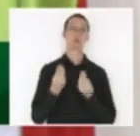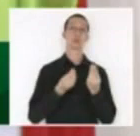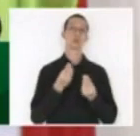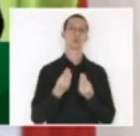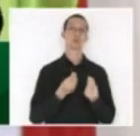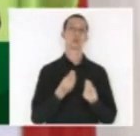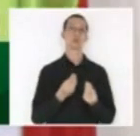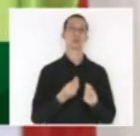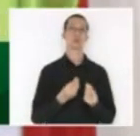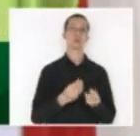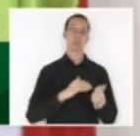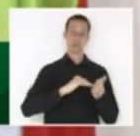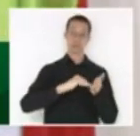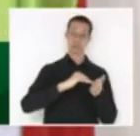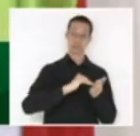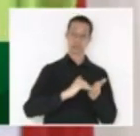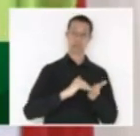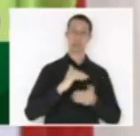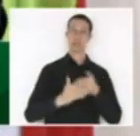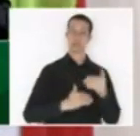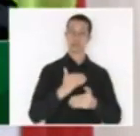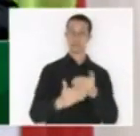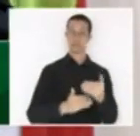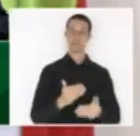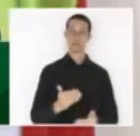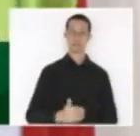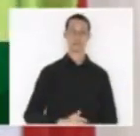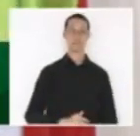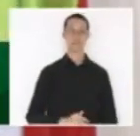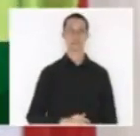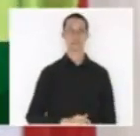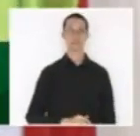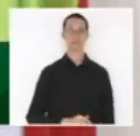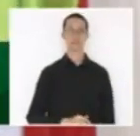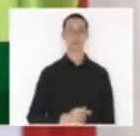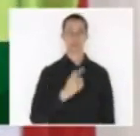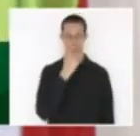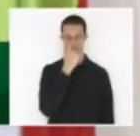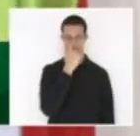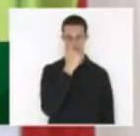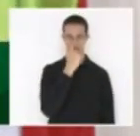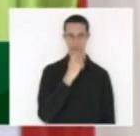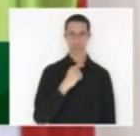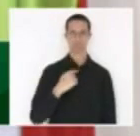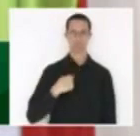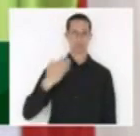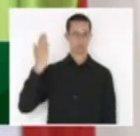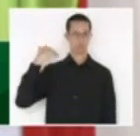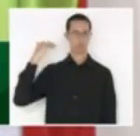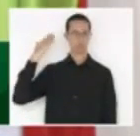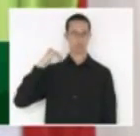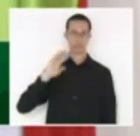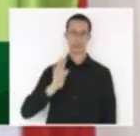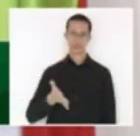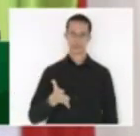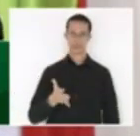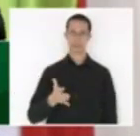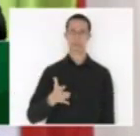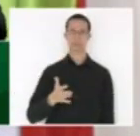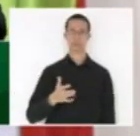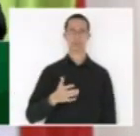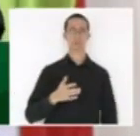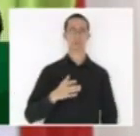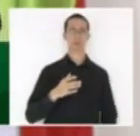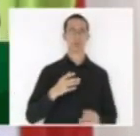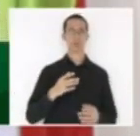de desenvolvimento. Eu já tenho feito, em outros momentos,